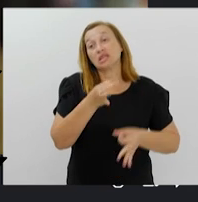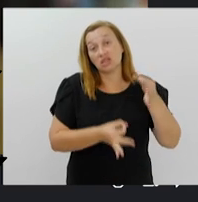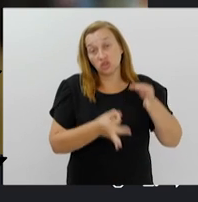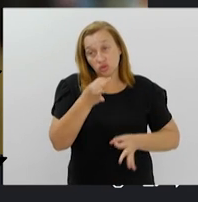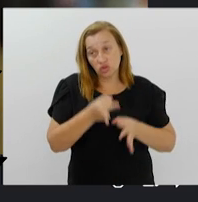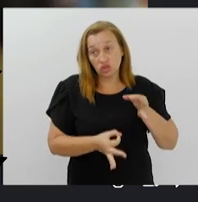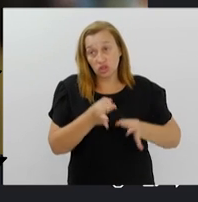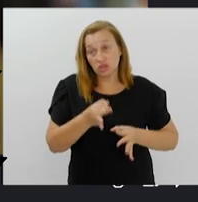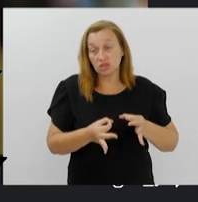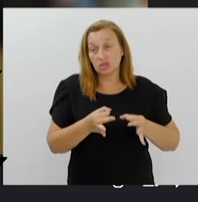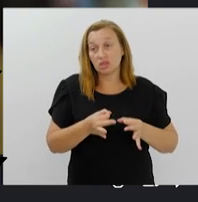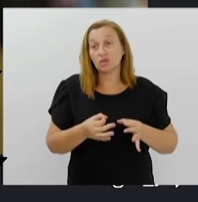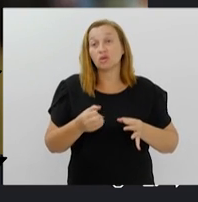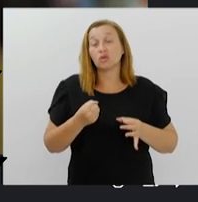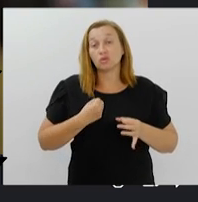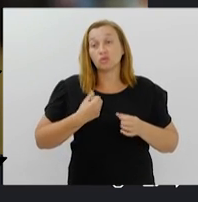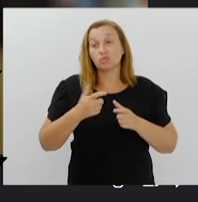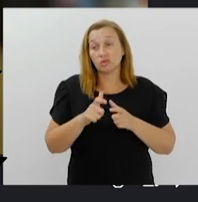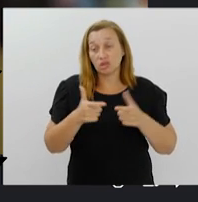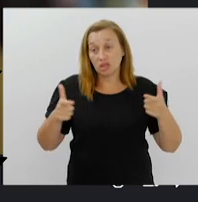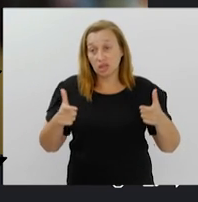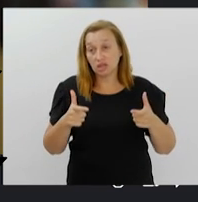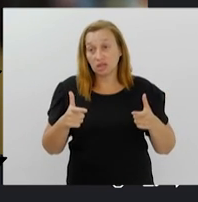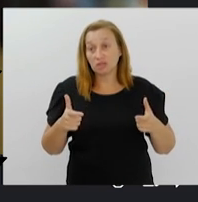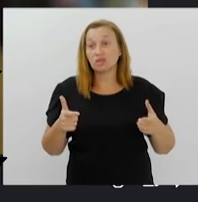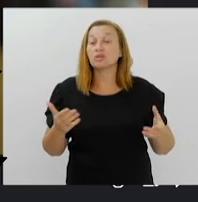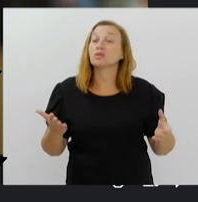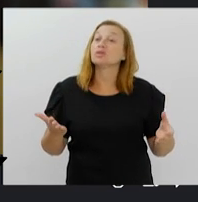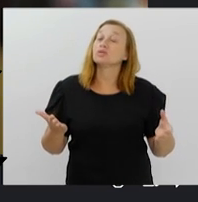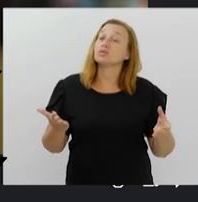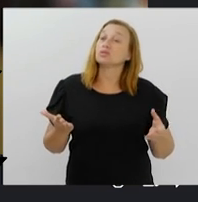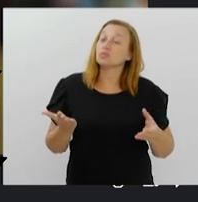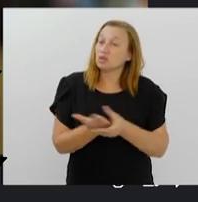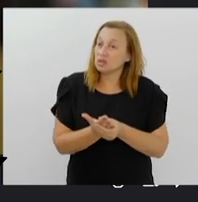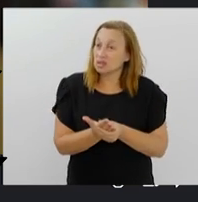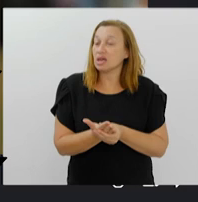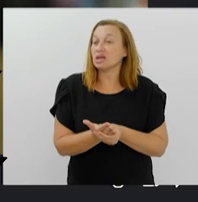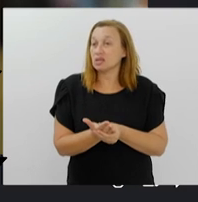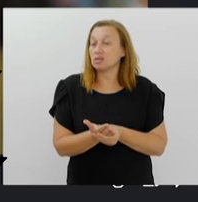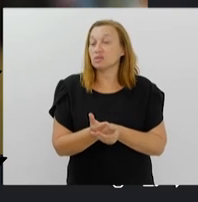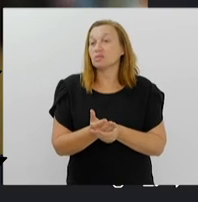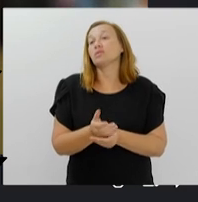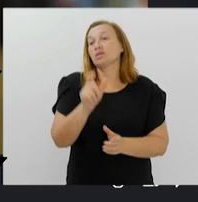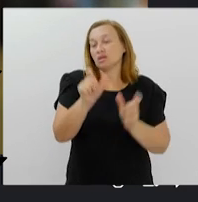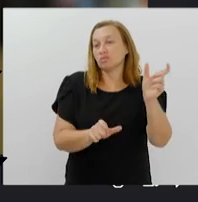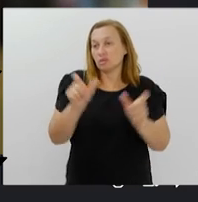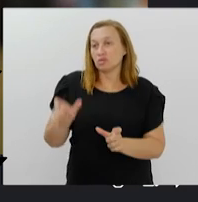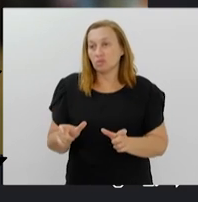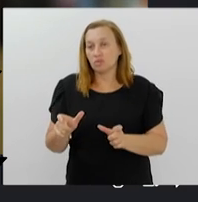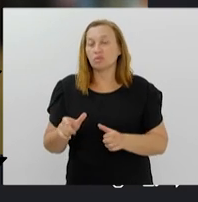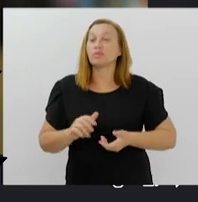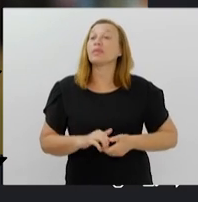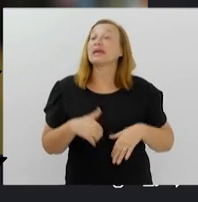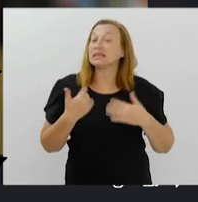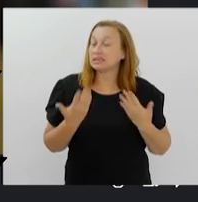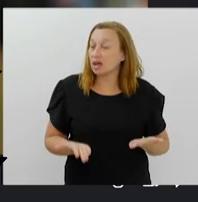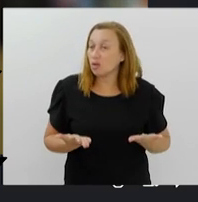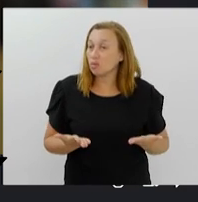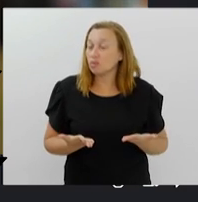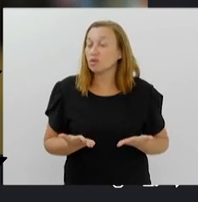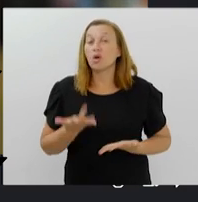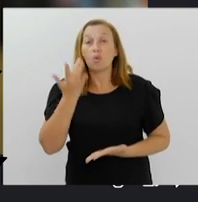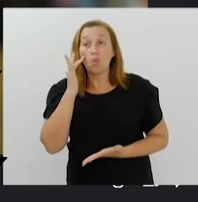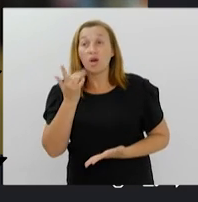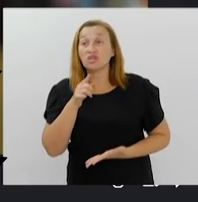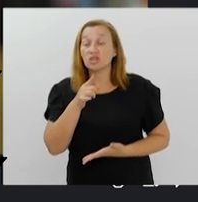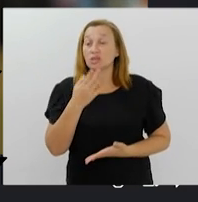parte dos casos a maioria dos casos até onde as pesquisas indicam são revertidos né então eu acho que esta